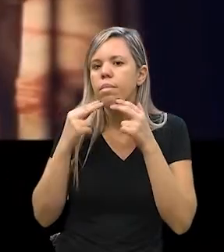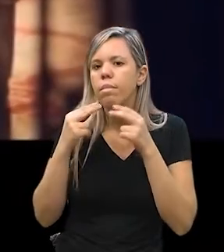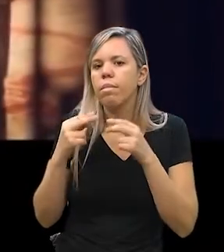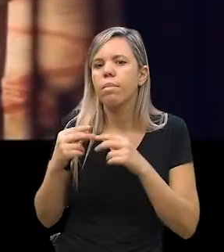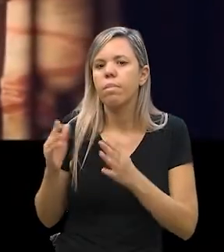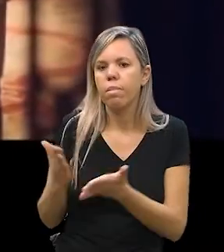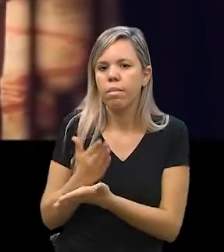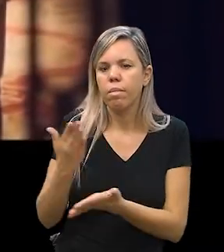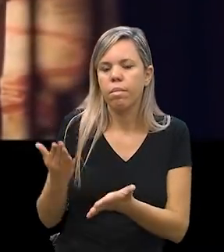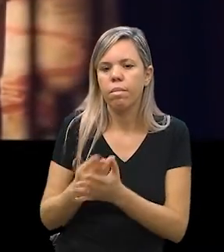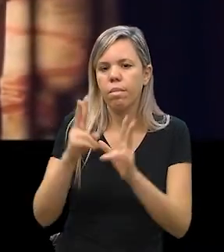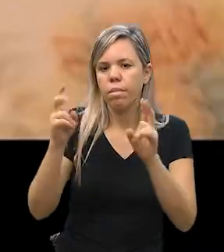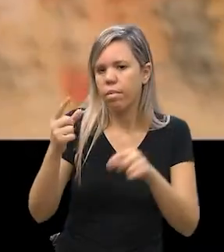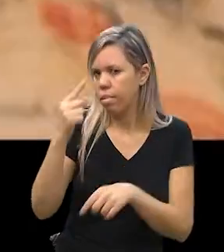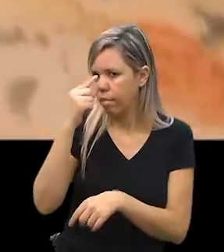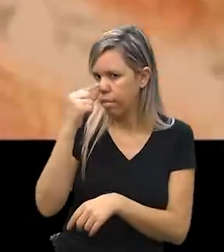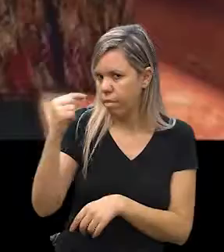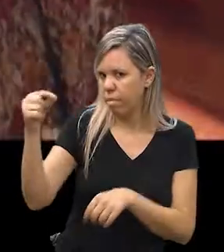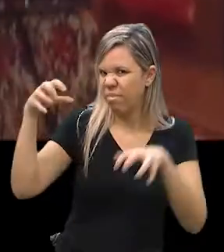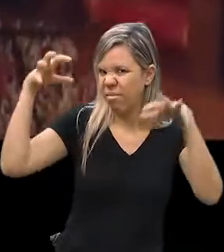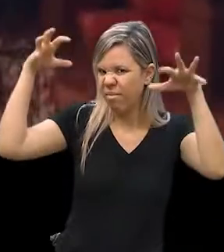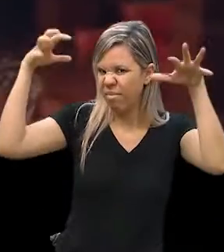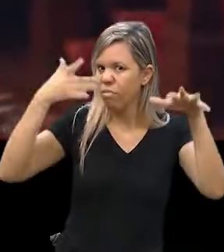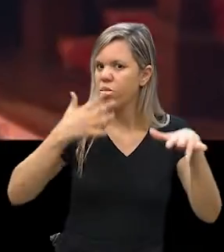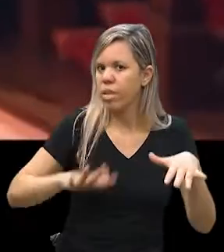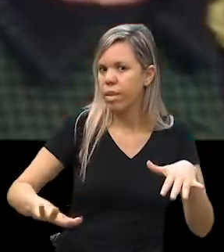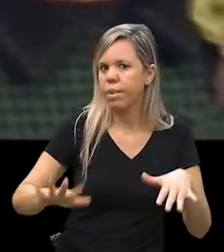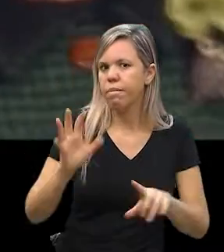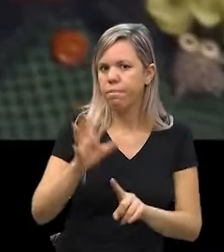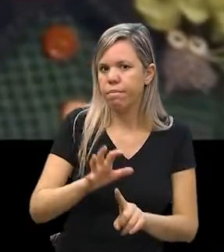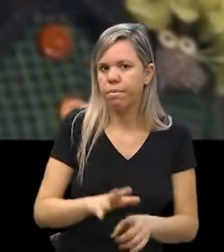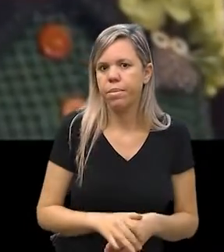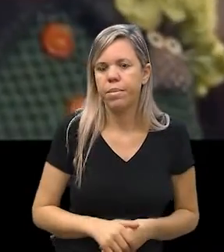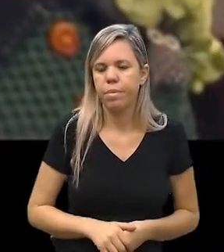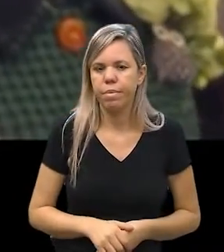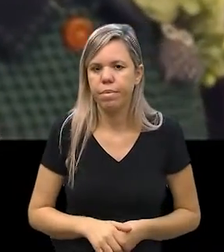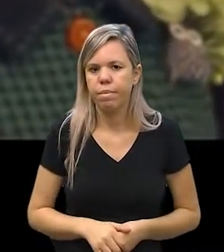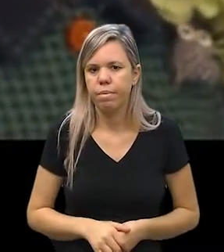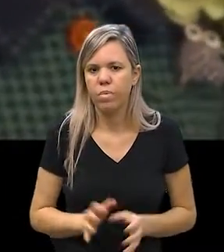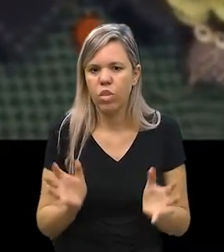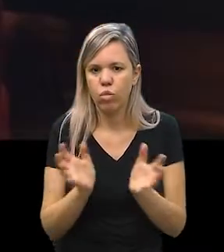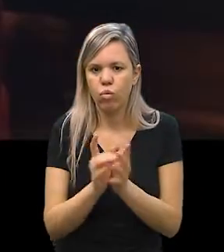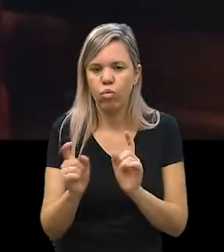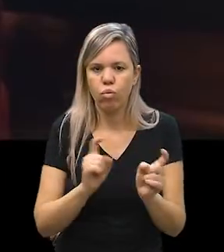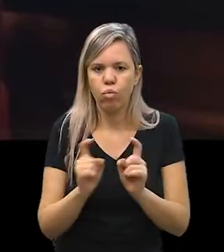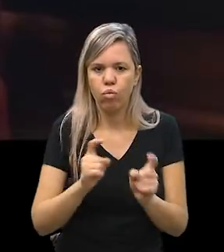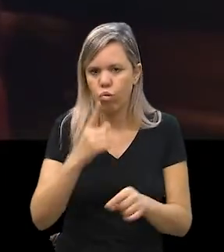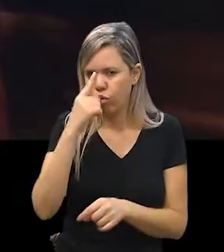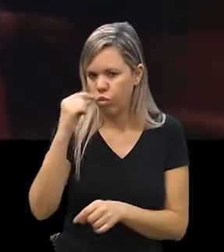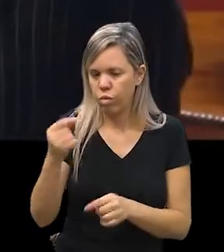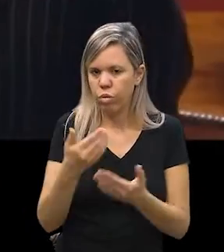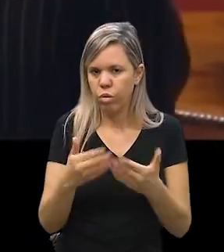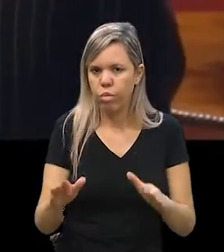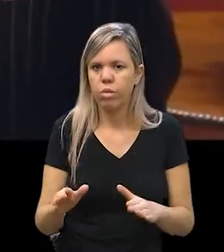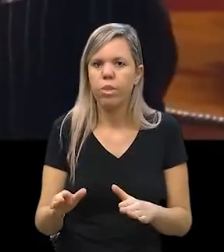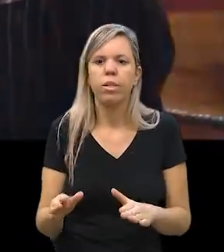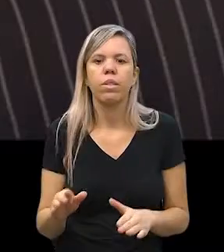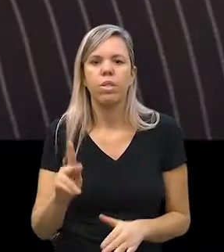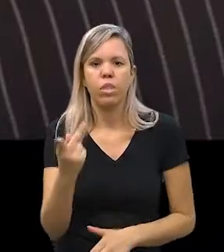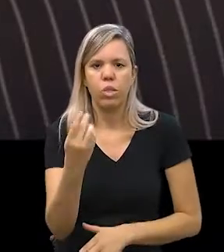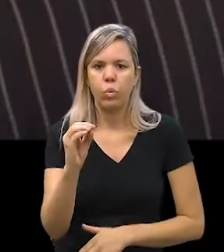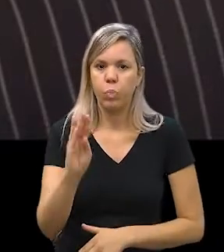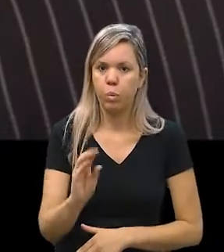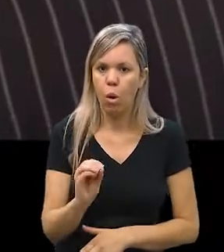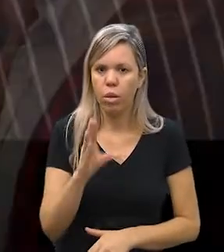clássico livro sobre bruxas aterrorizando crianças. A Convenção das Bruxas entra em cartaz na HBO Go